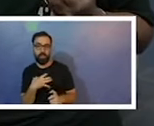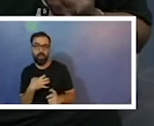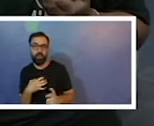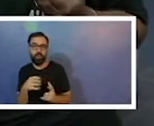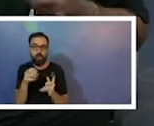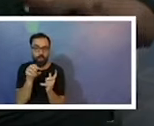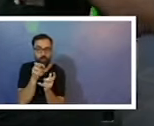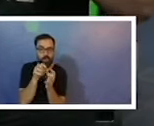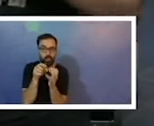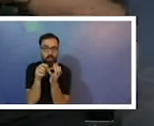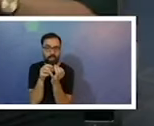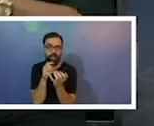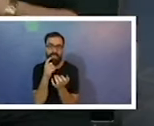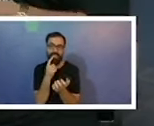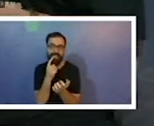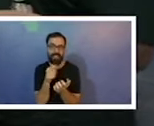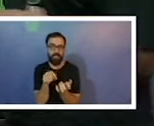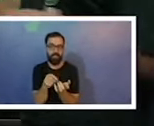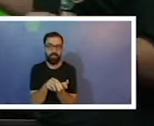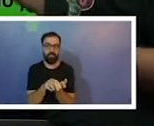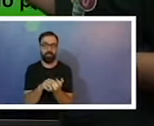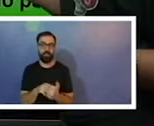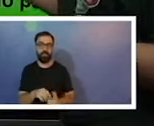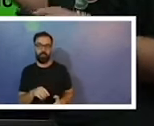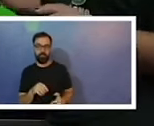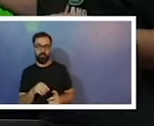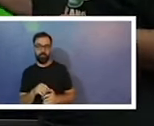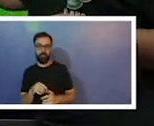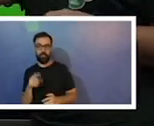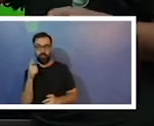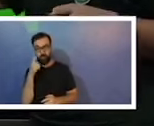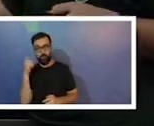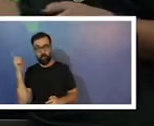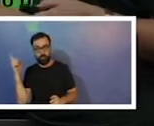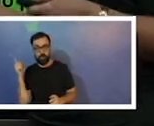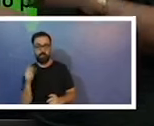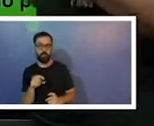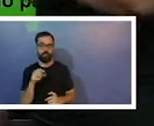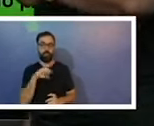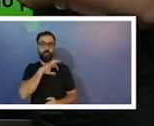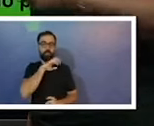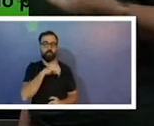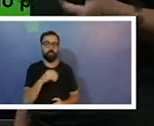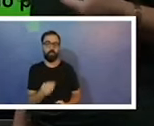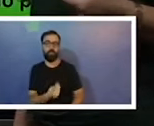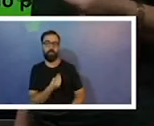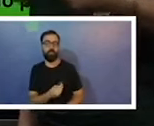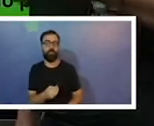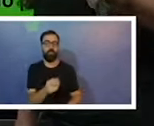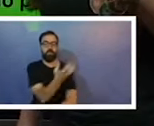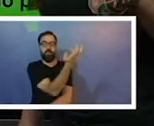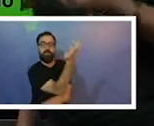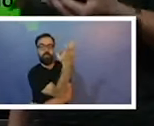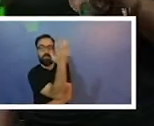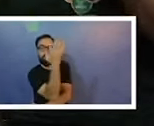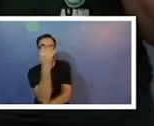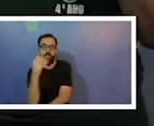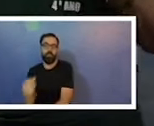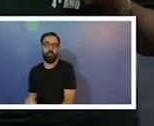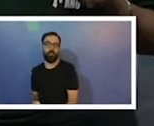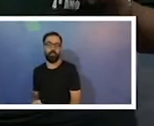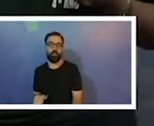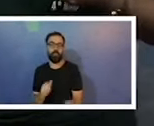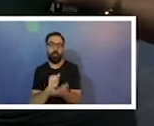dos dentes. E também vimos que os animais silvestres, aqueles que vivem nas matas, estão perdendo o